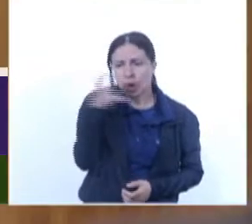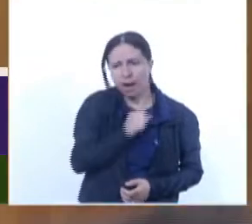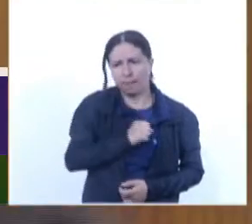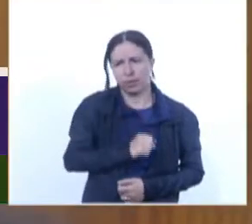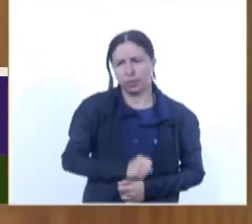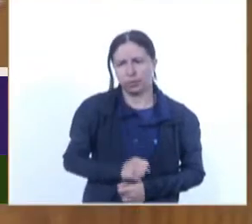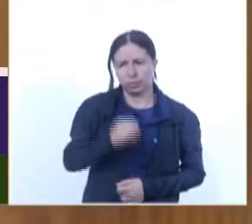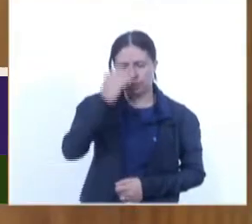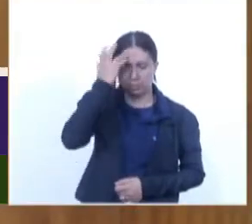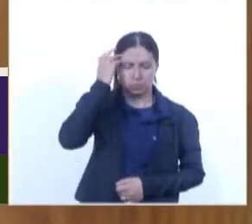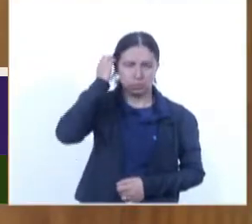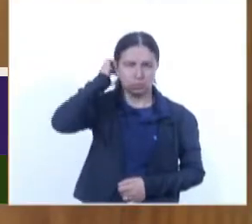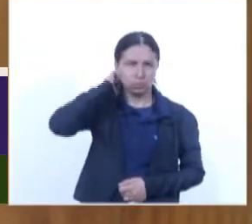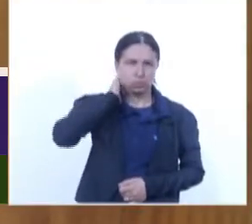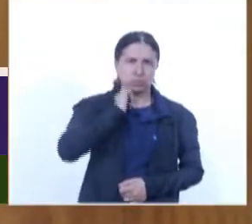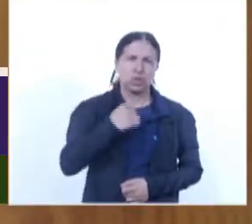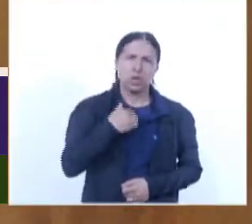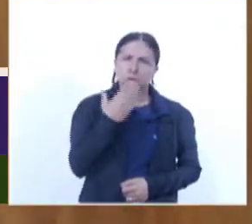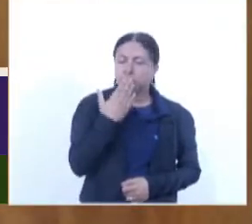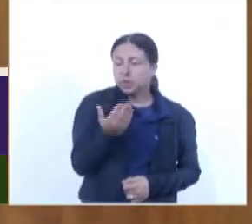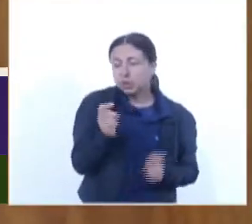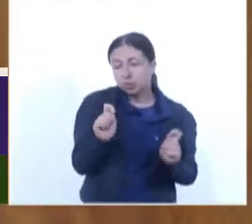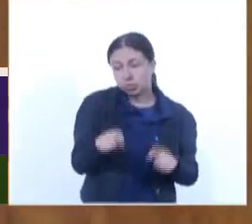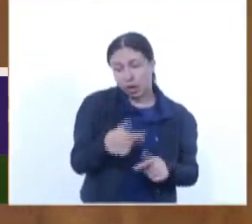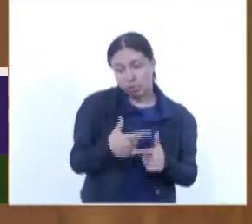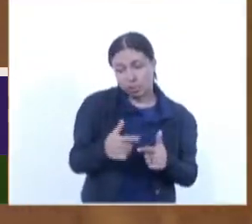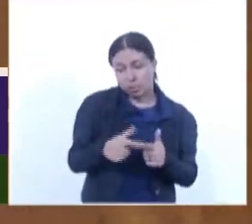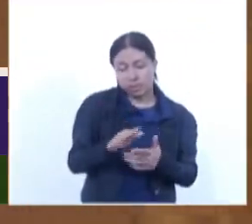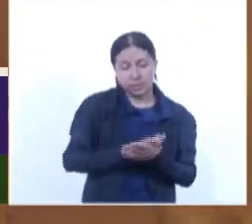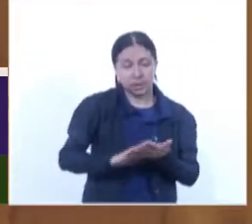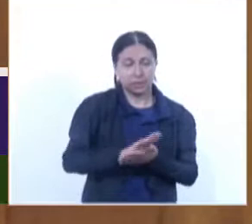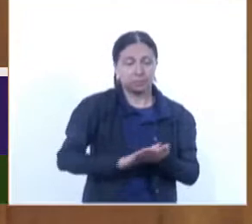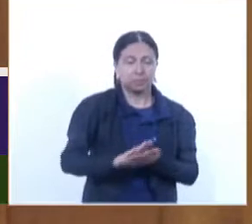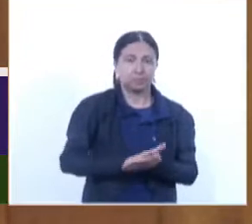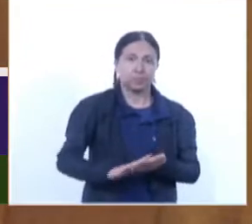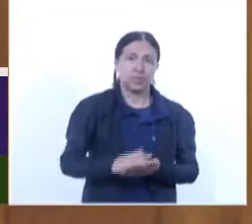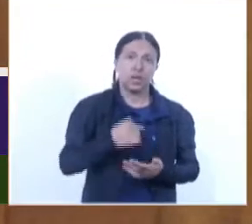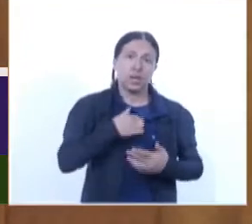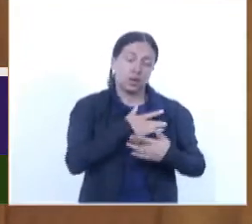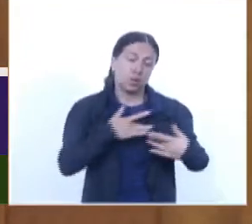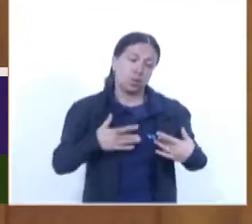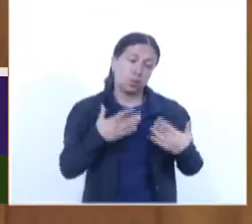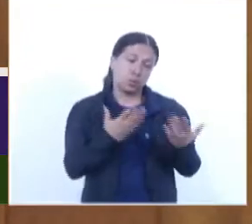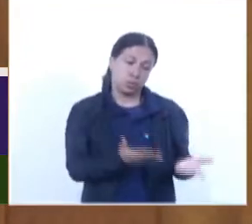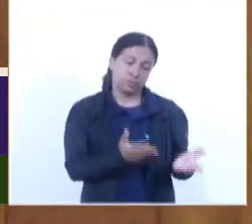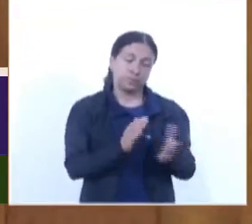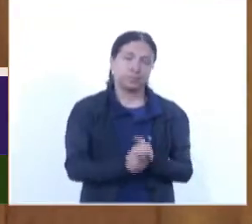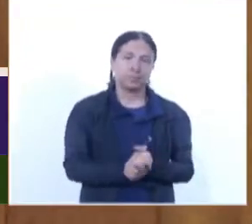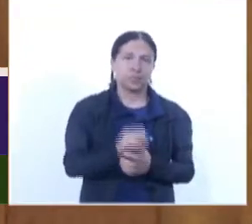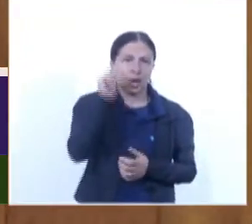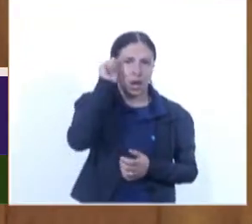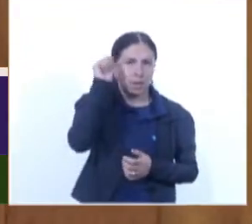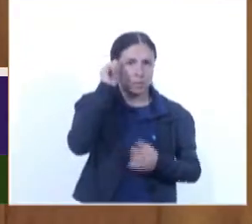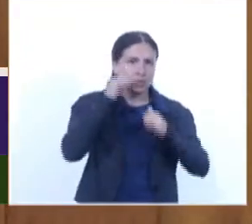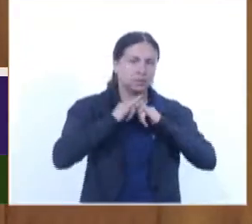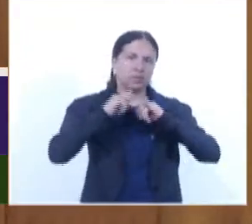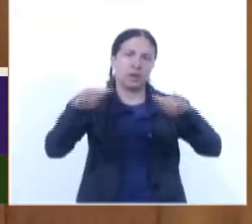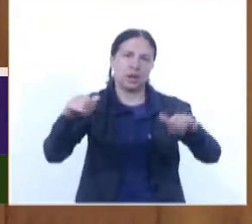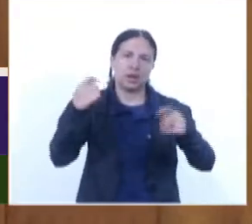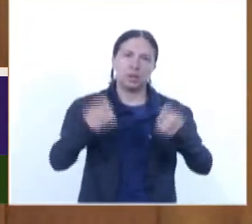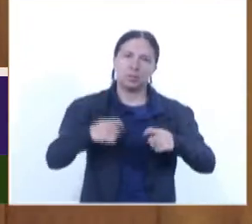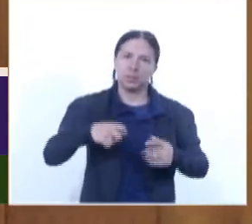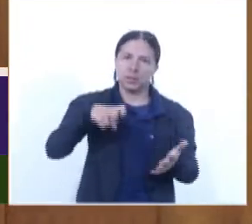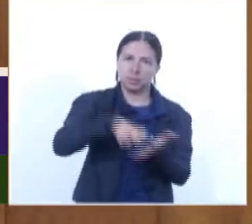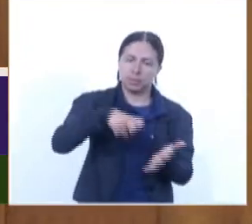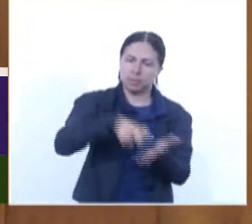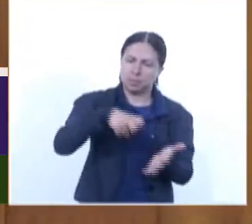eu tinha pedido mas não deu não tem problema eu quero que ser solidária vereadora nada de dizer que é Preciso punir com